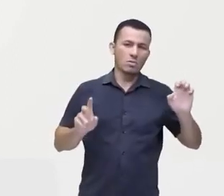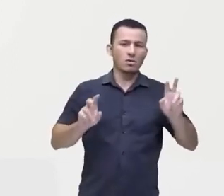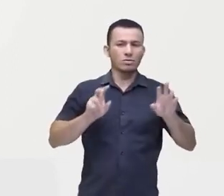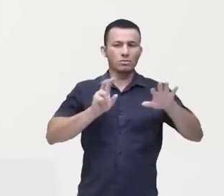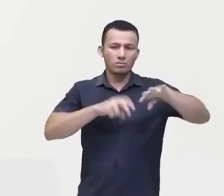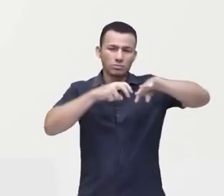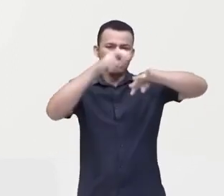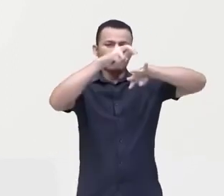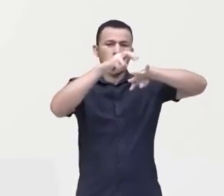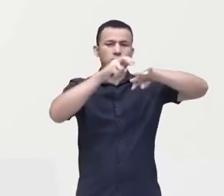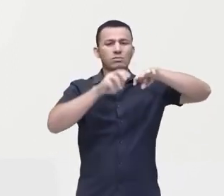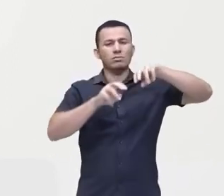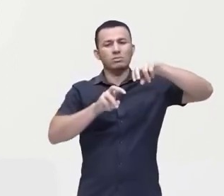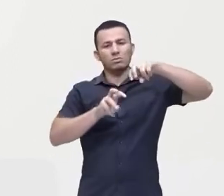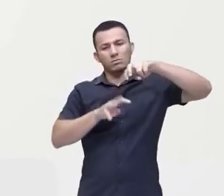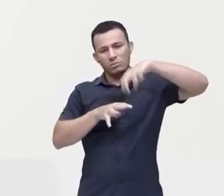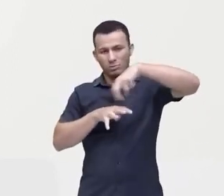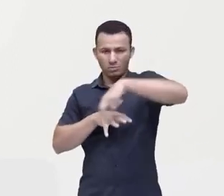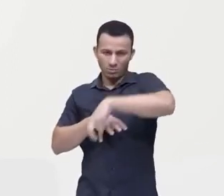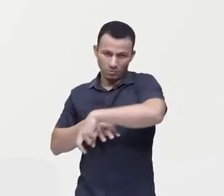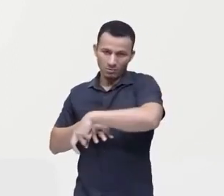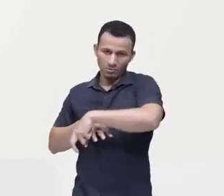subindo, descendo.